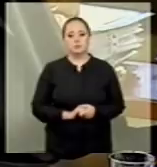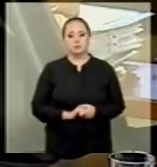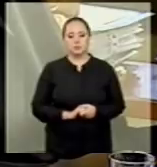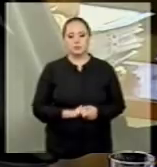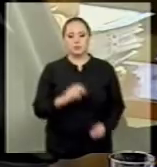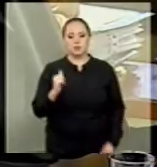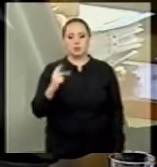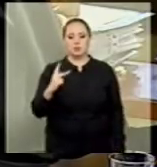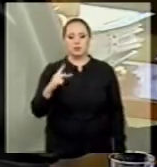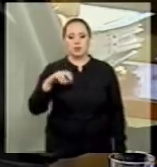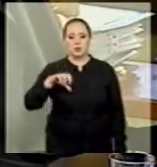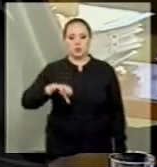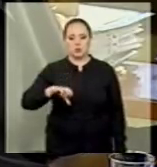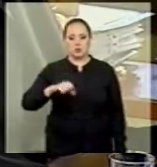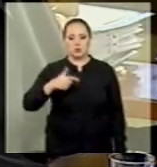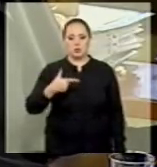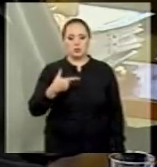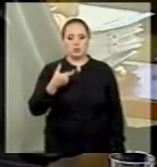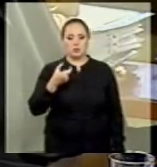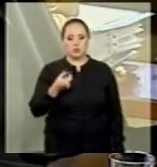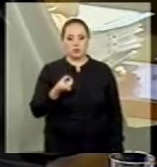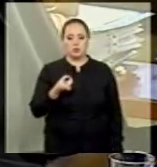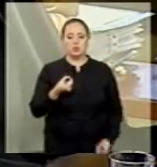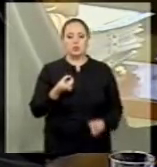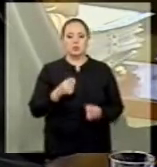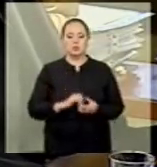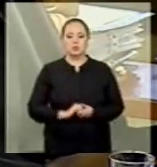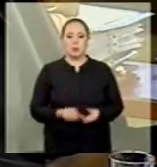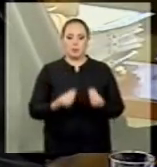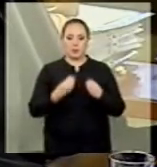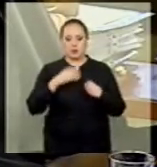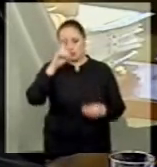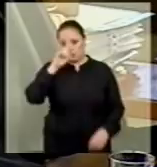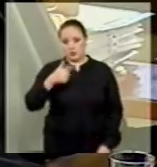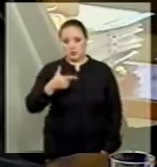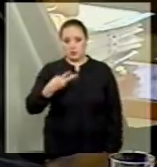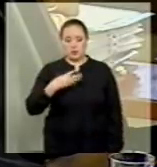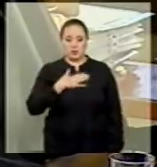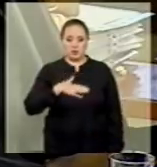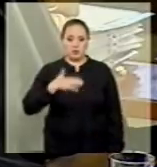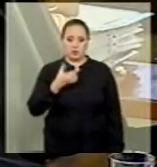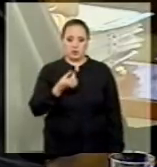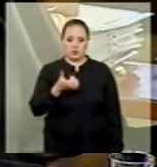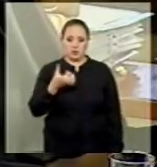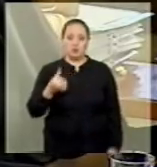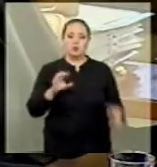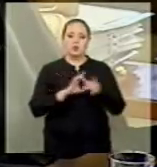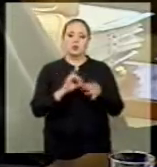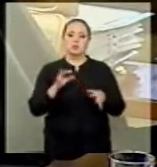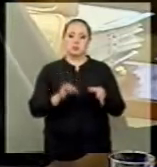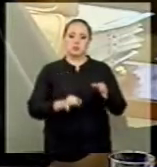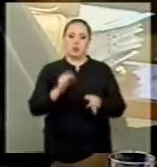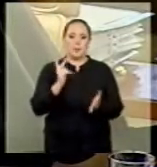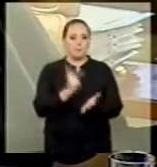Ação penal 920. Concluso a mim em 23 de agosto de 2016, liberado para julgamento no